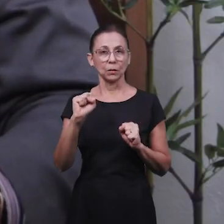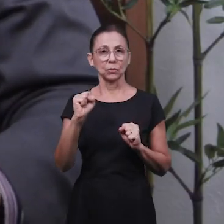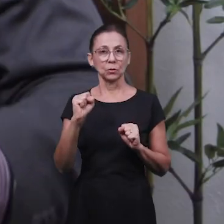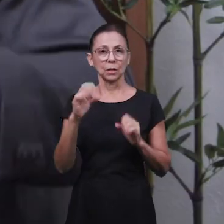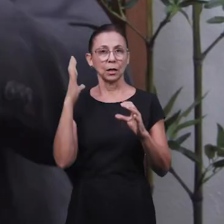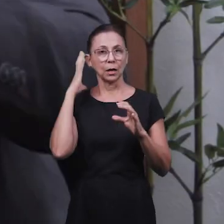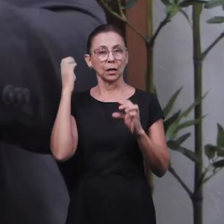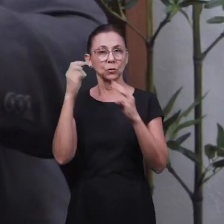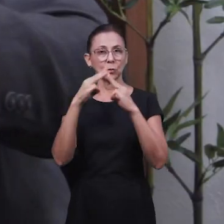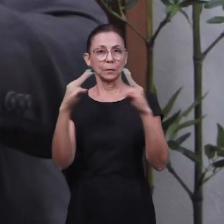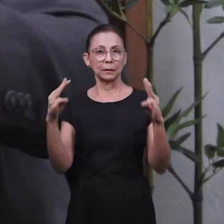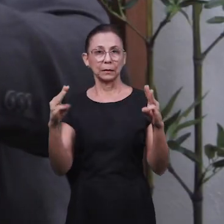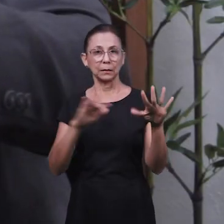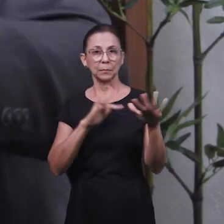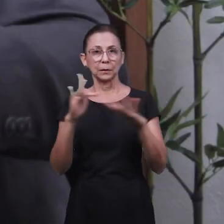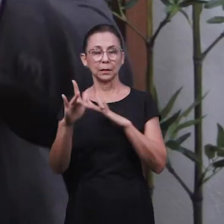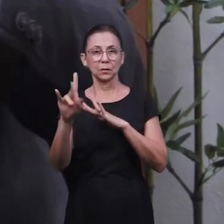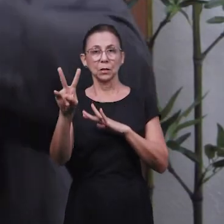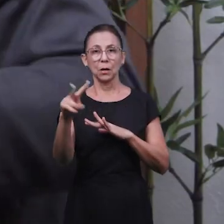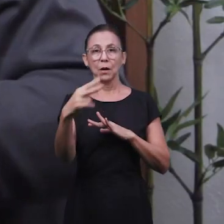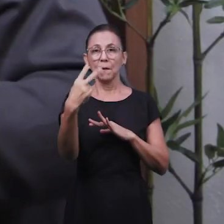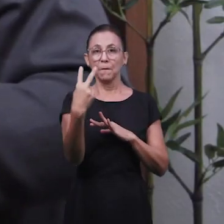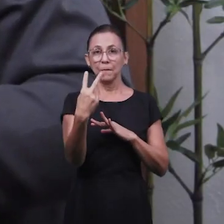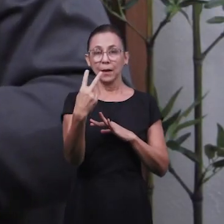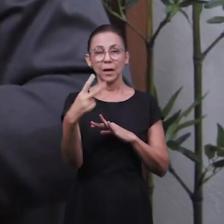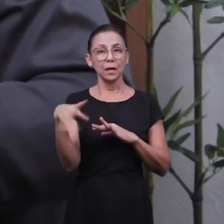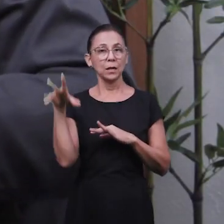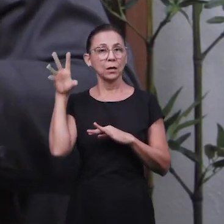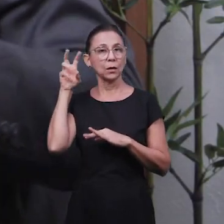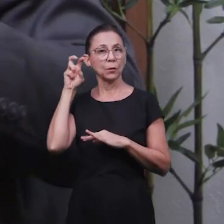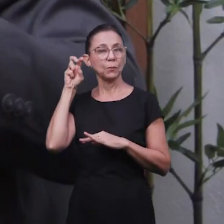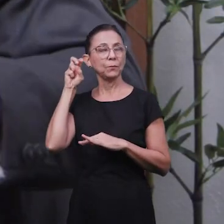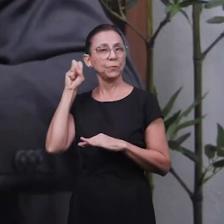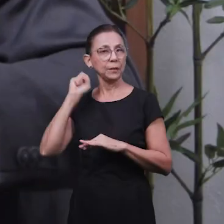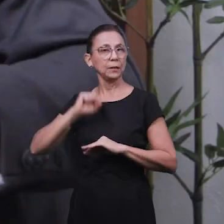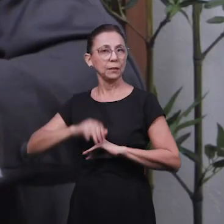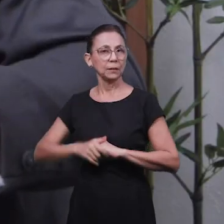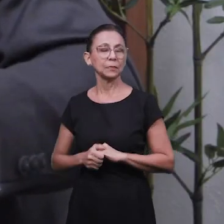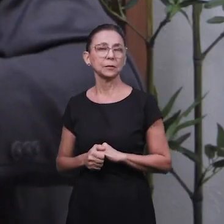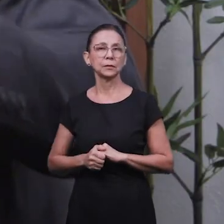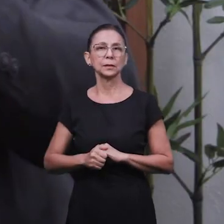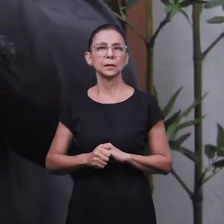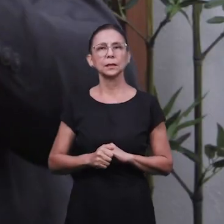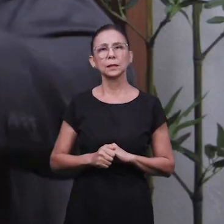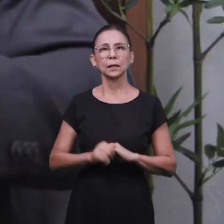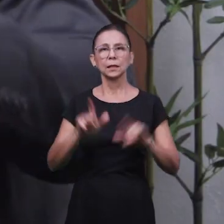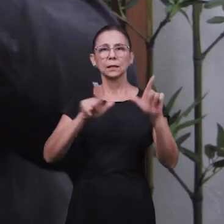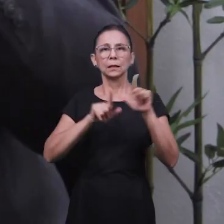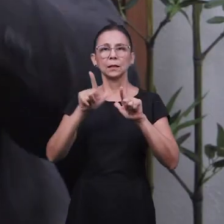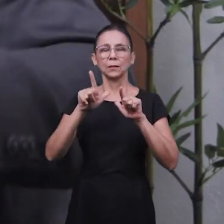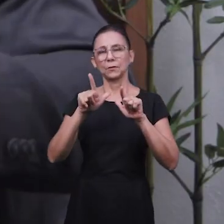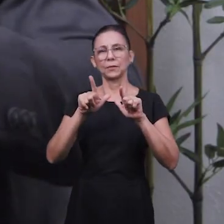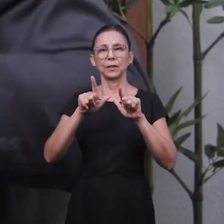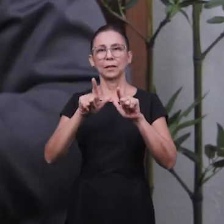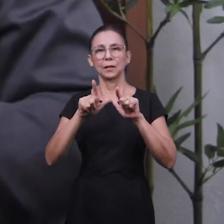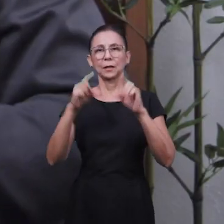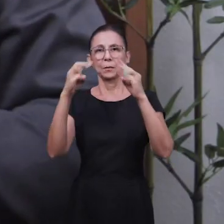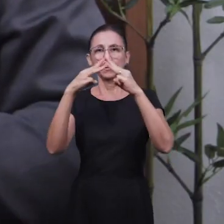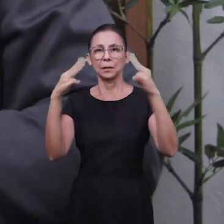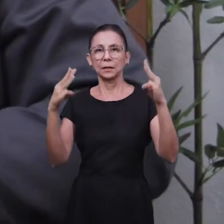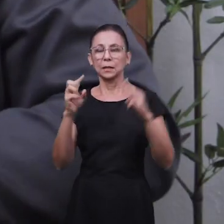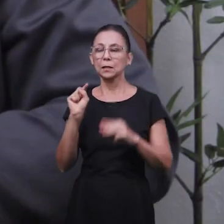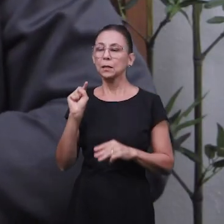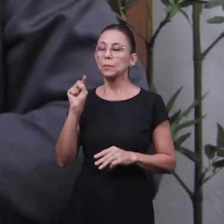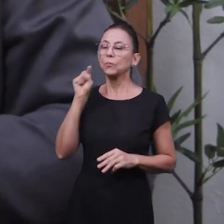pela Rádio Manaim, inclusive no aplicativo. E também no aplicativo, você clica ali em TV Web Manaim, você assiste ao